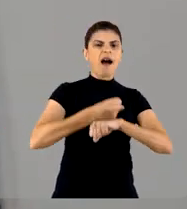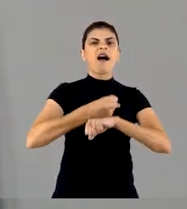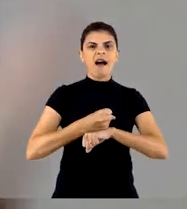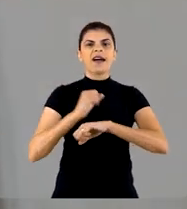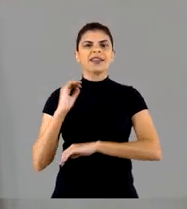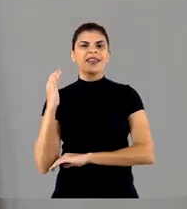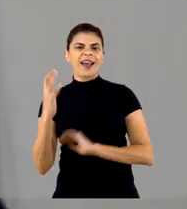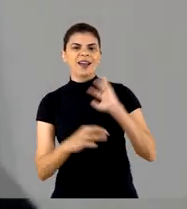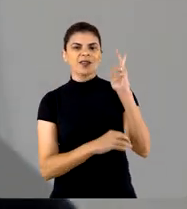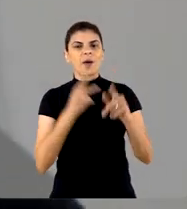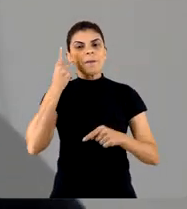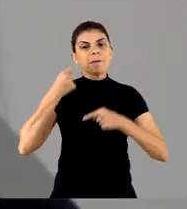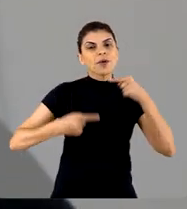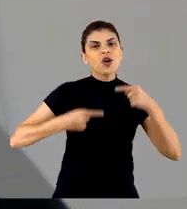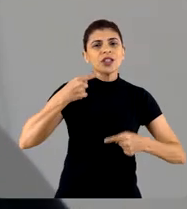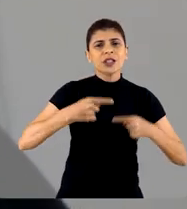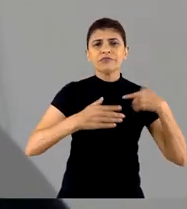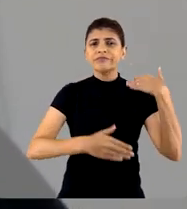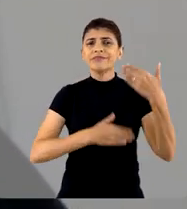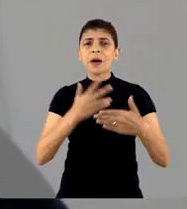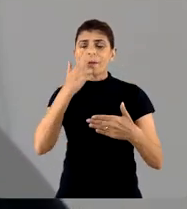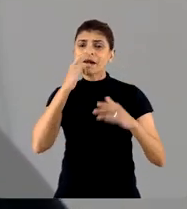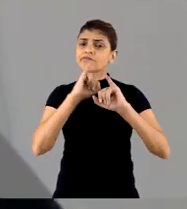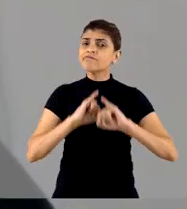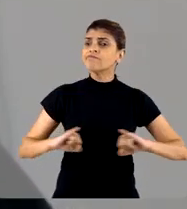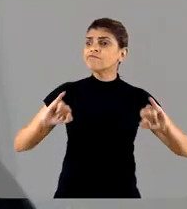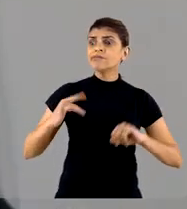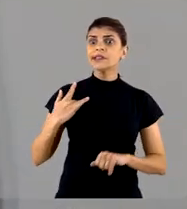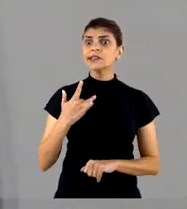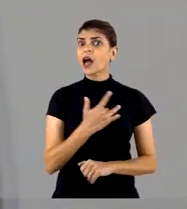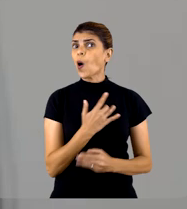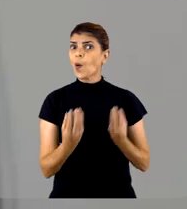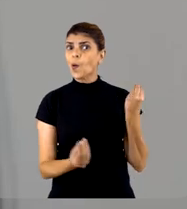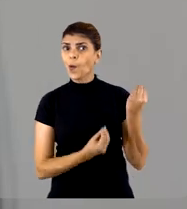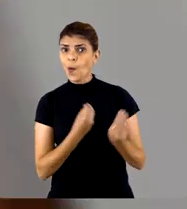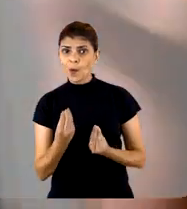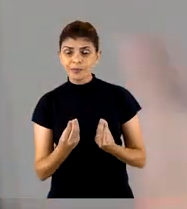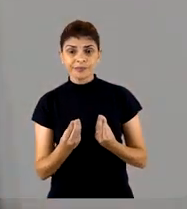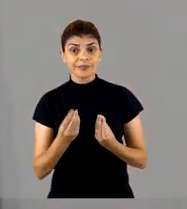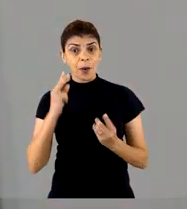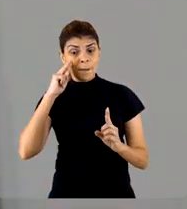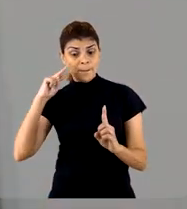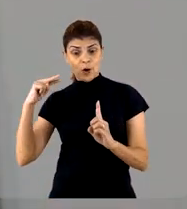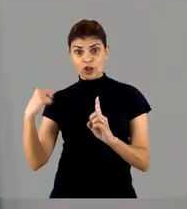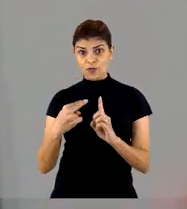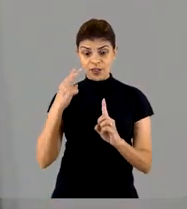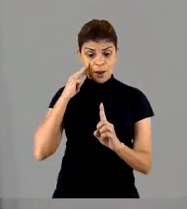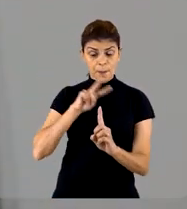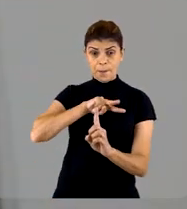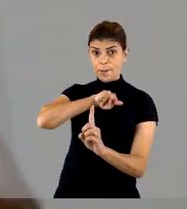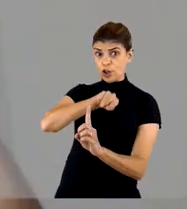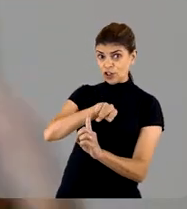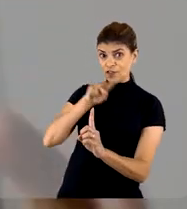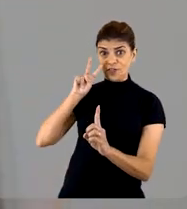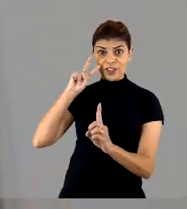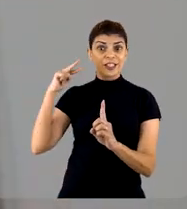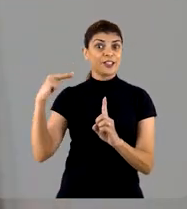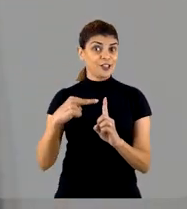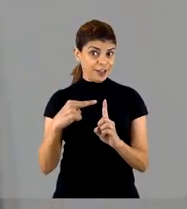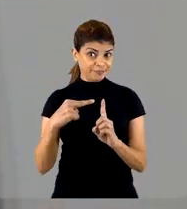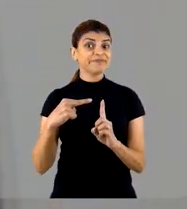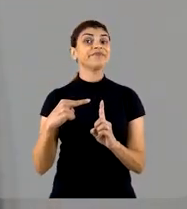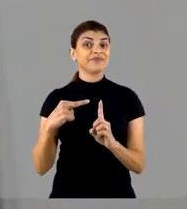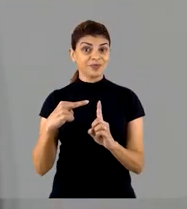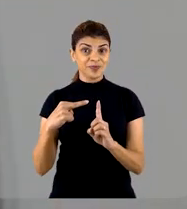natureza é presente nessas políticas, tá? E como isso se manifesta na saúde? A partir de dois pontos de vista. A partir da